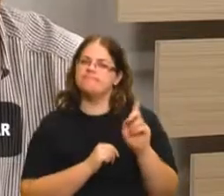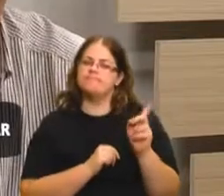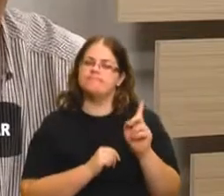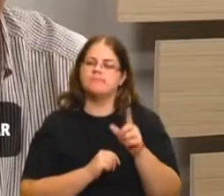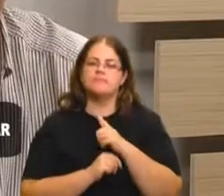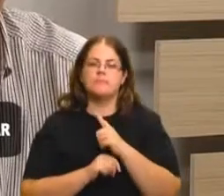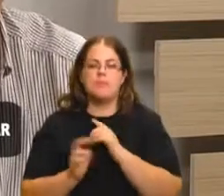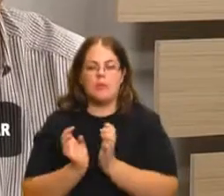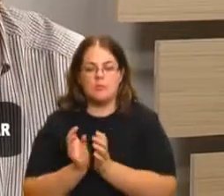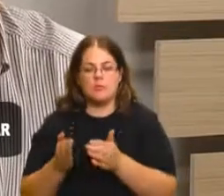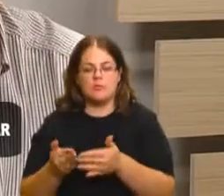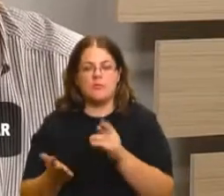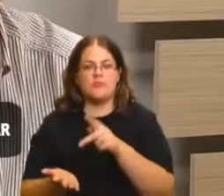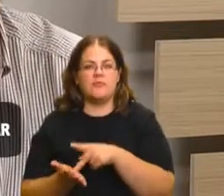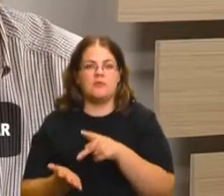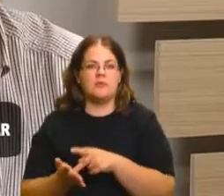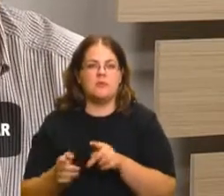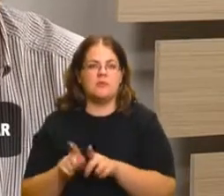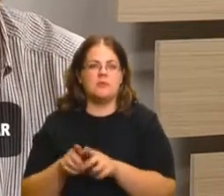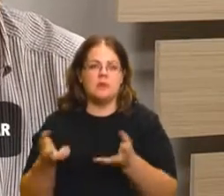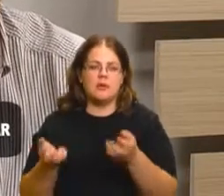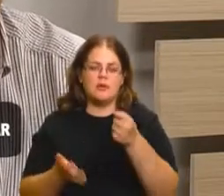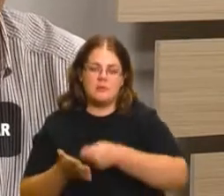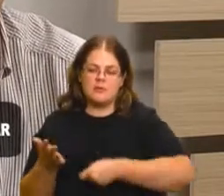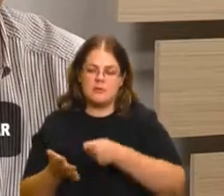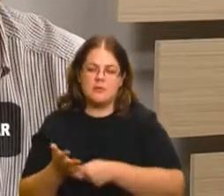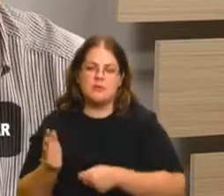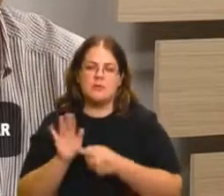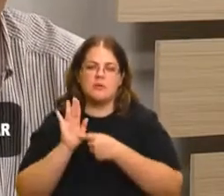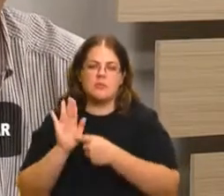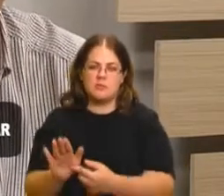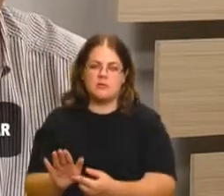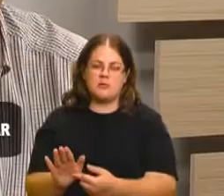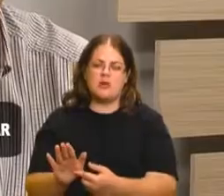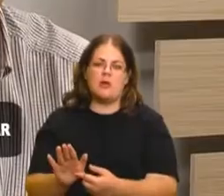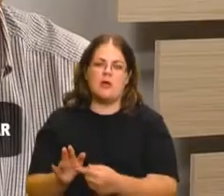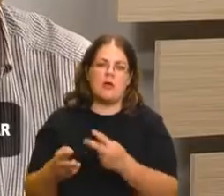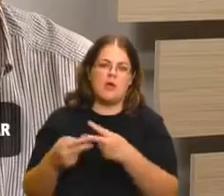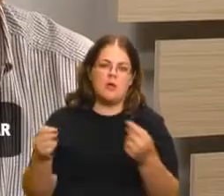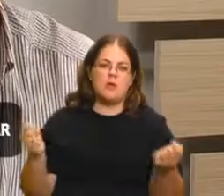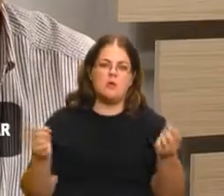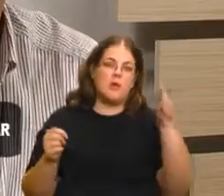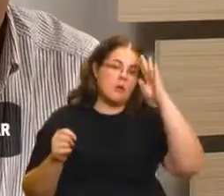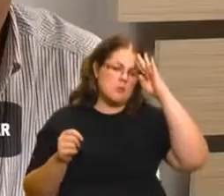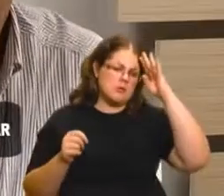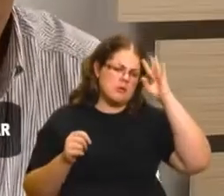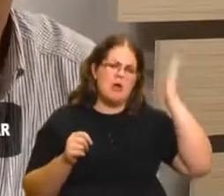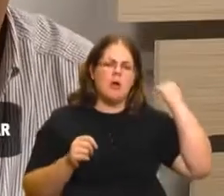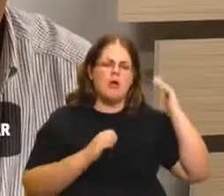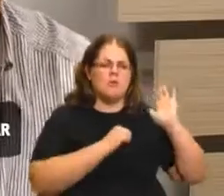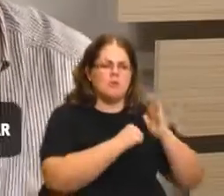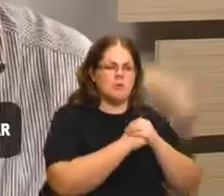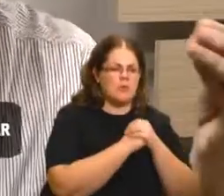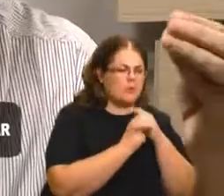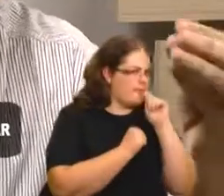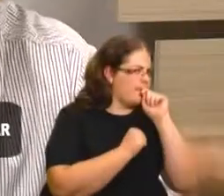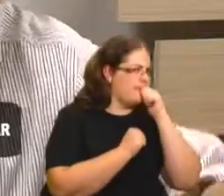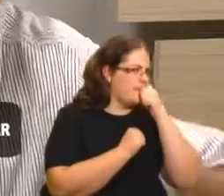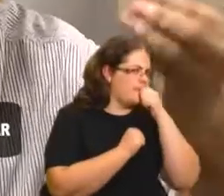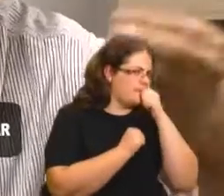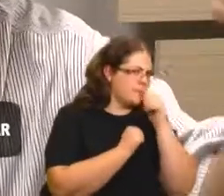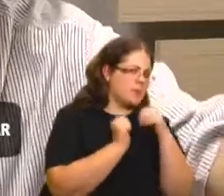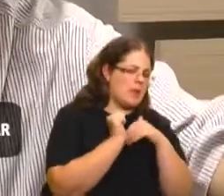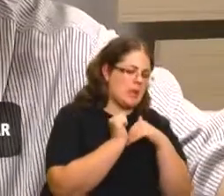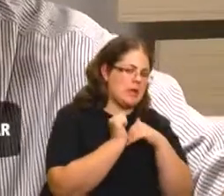Verdade que está aí, ela está tentando mostrar a verdade, né, que os militares esconderam. Os militares não, que